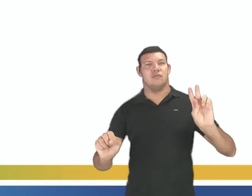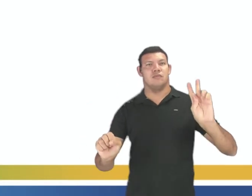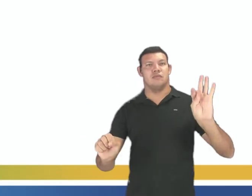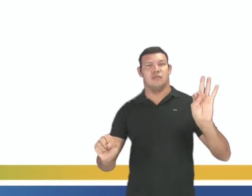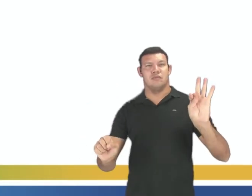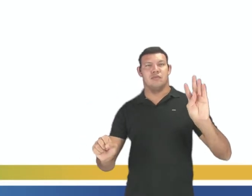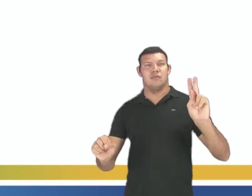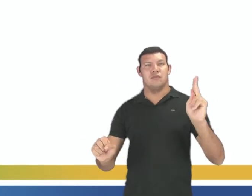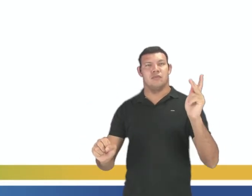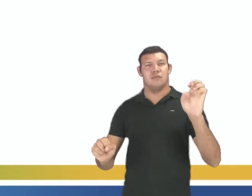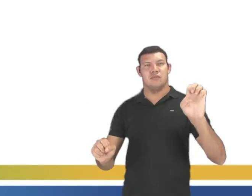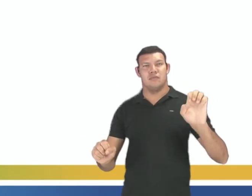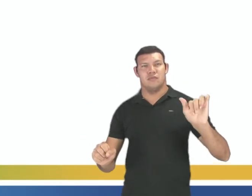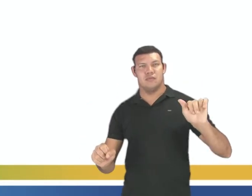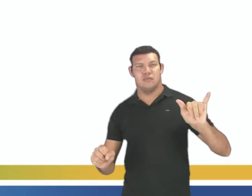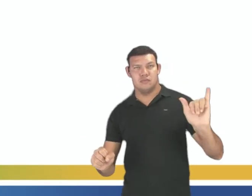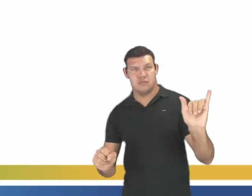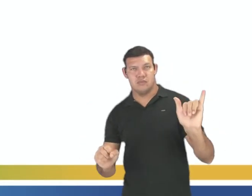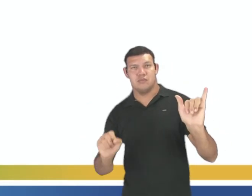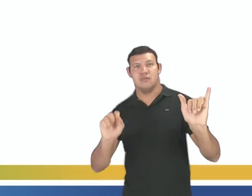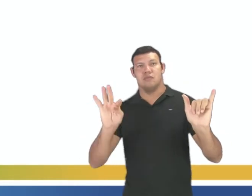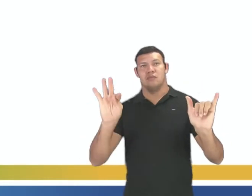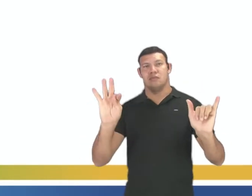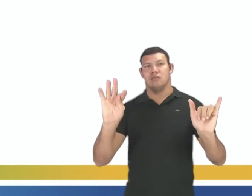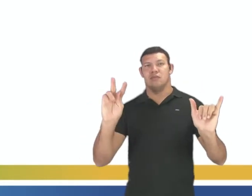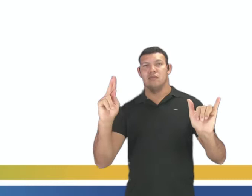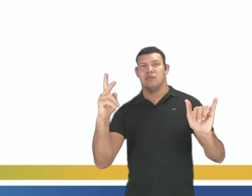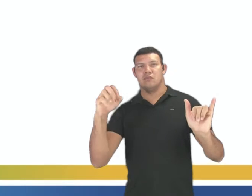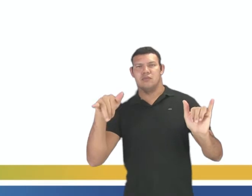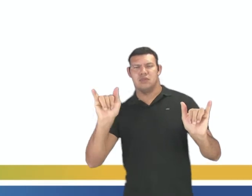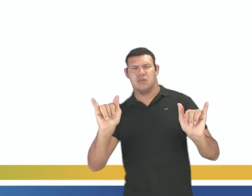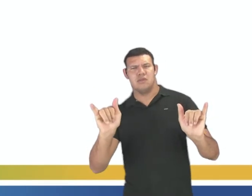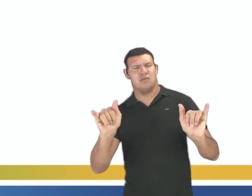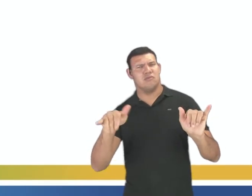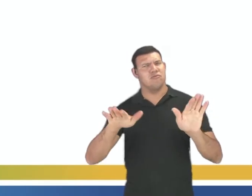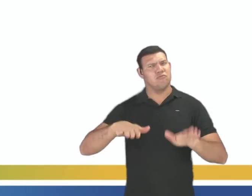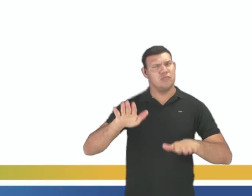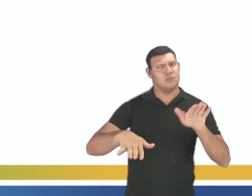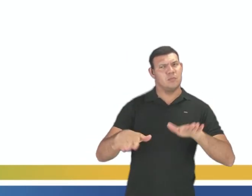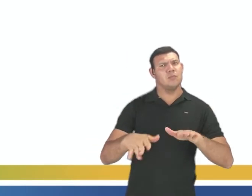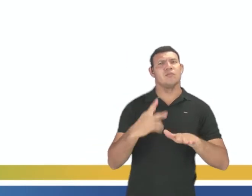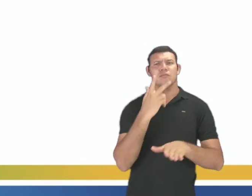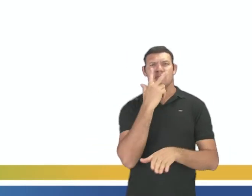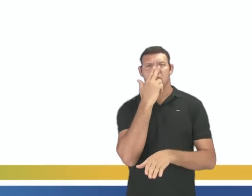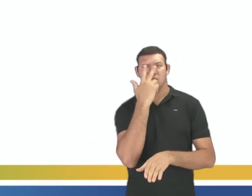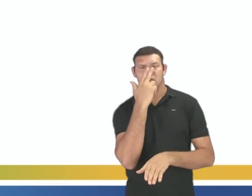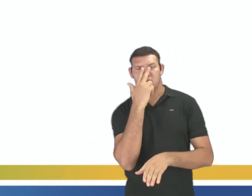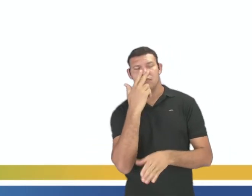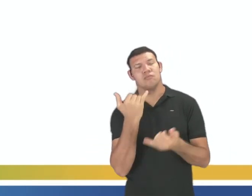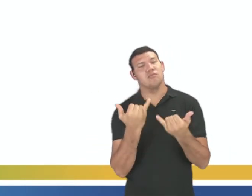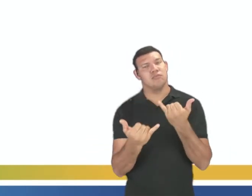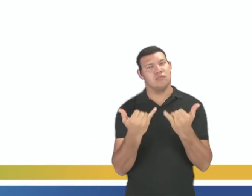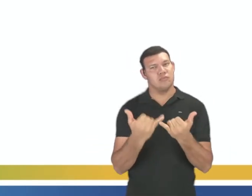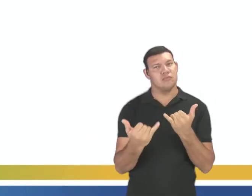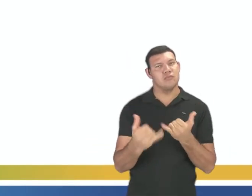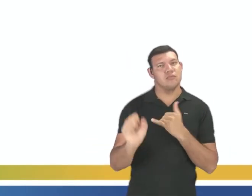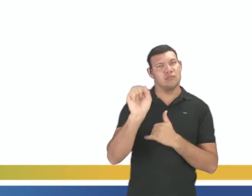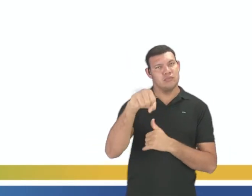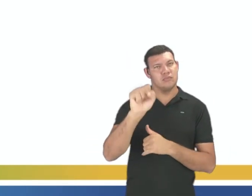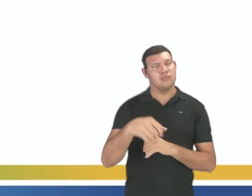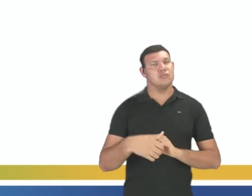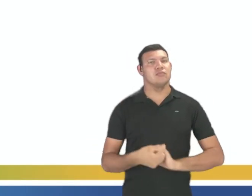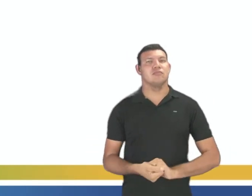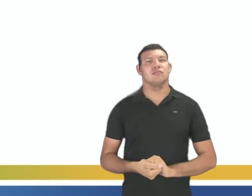um pronome object. E às vezes eles são idênticos. O que seria equivalente ao português a eu, tu, ele, nós, vós, eles.